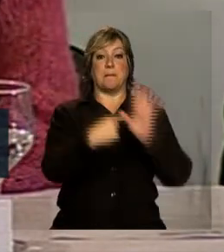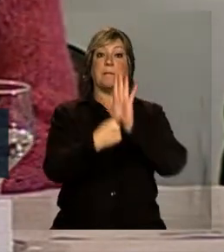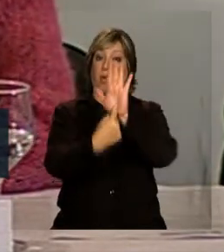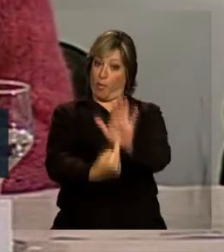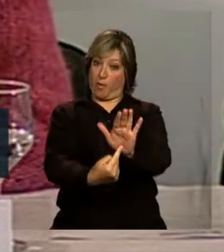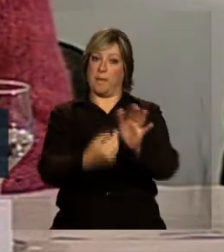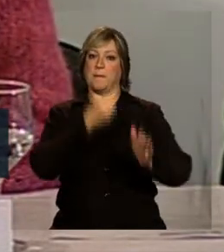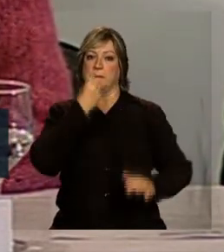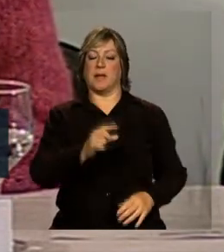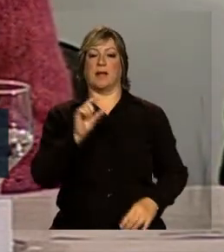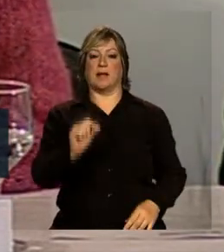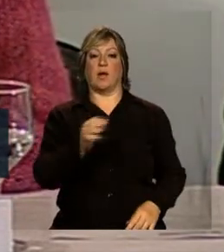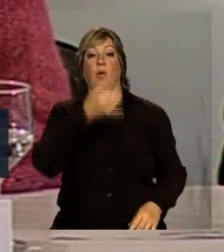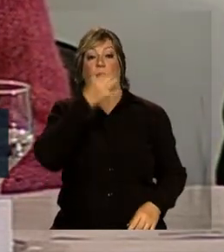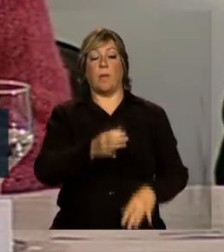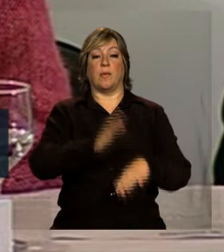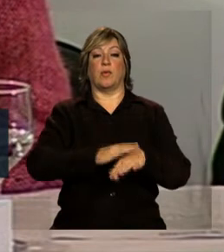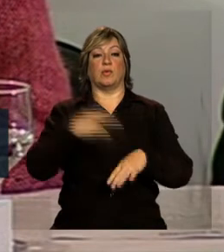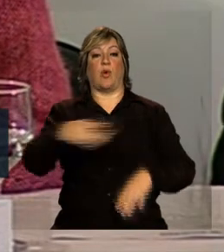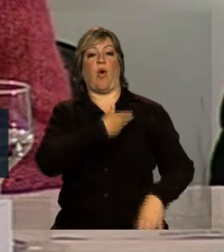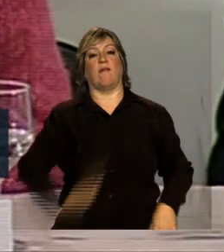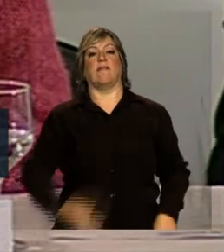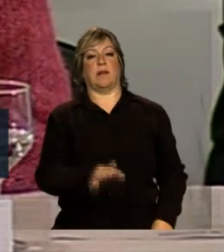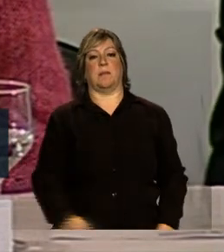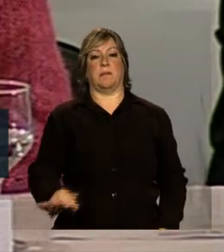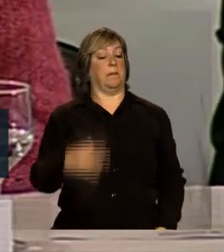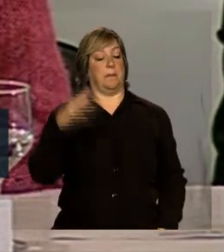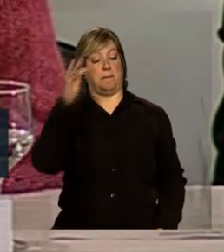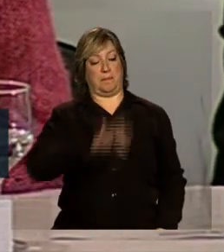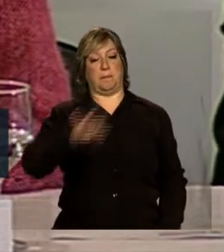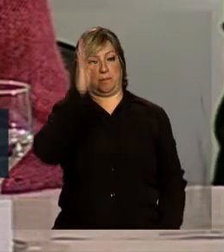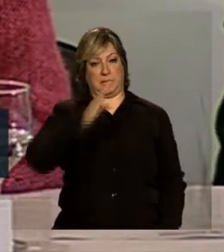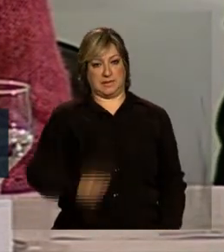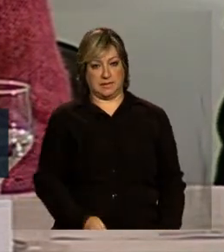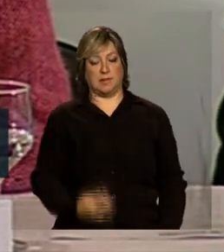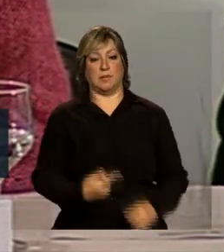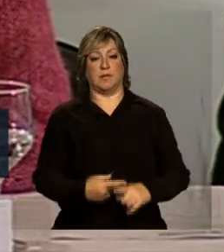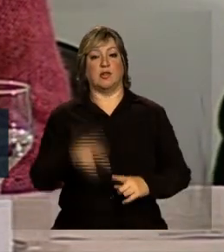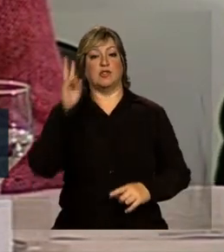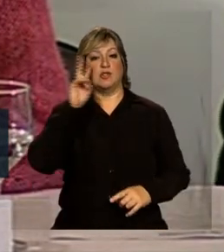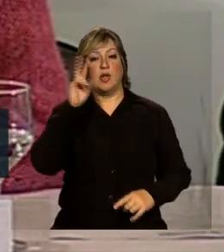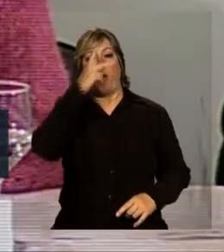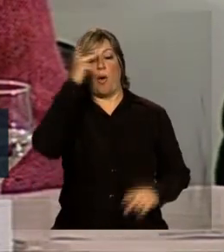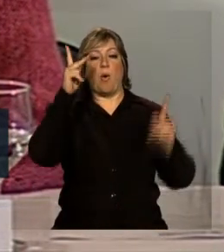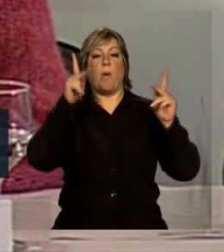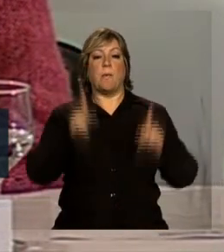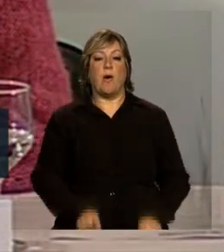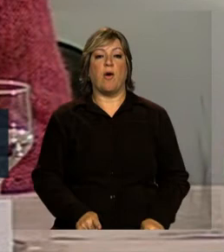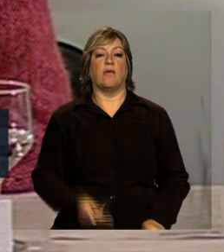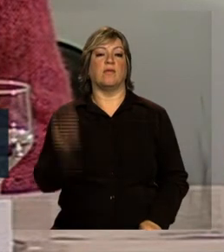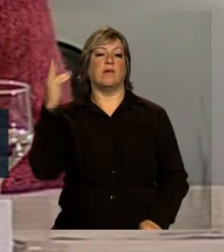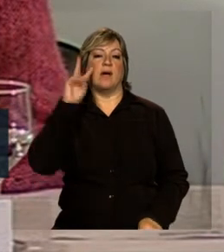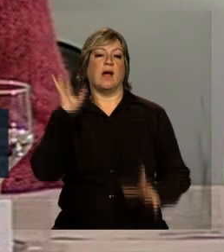a posição do governo brasileiro em relação ao povo de ancestralidade africana, quer